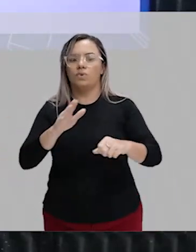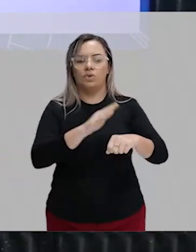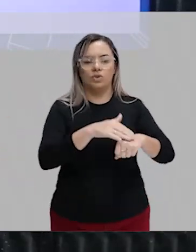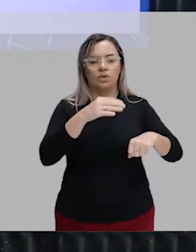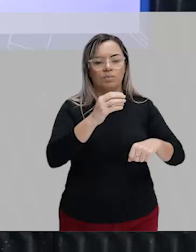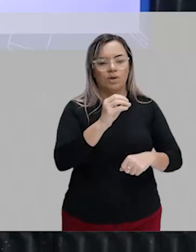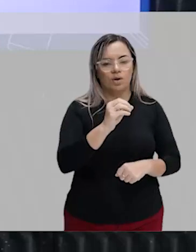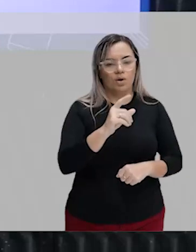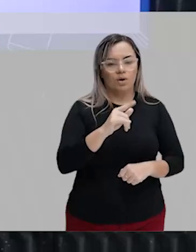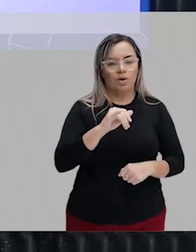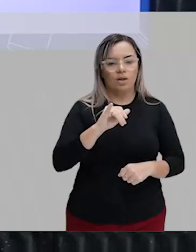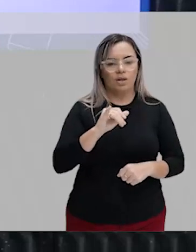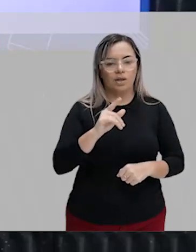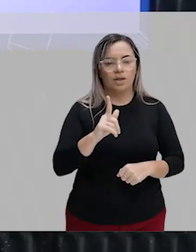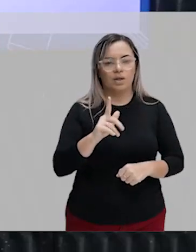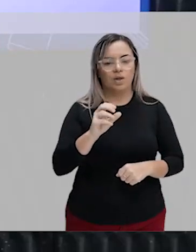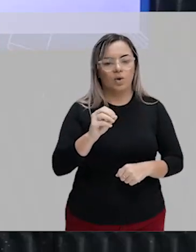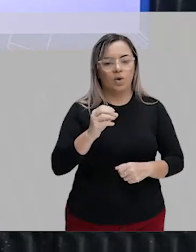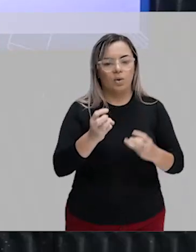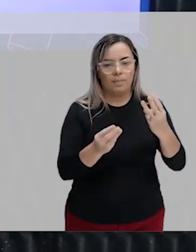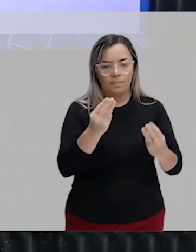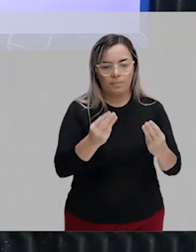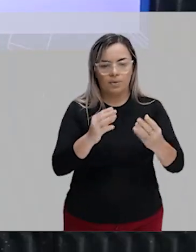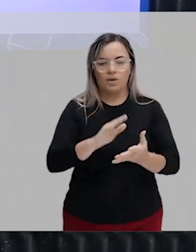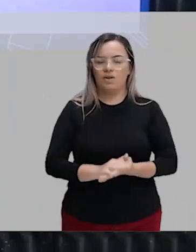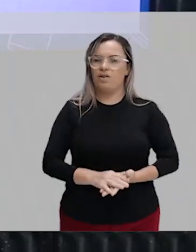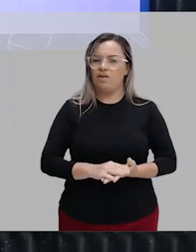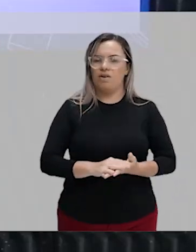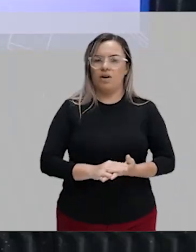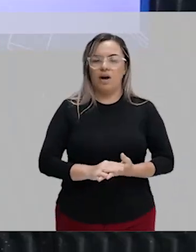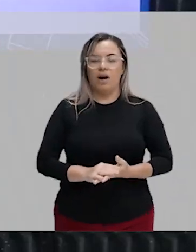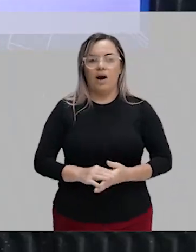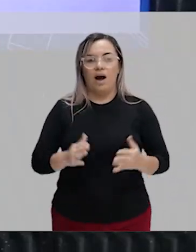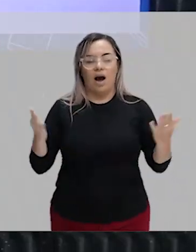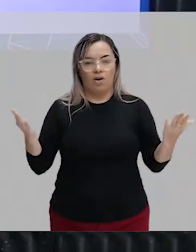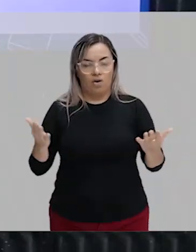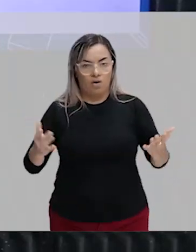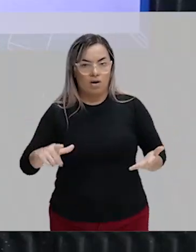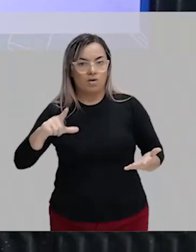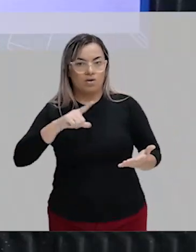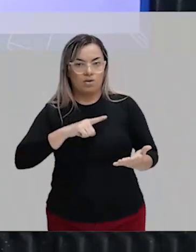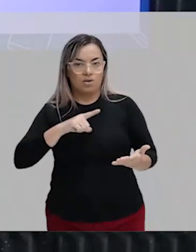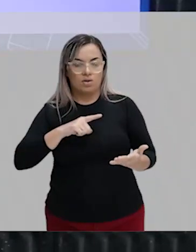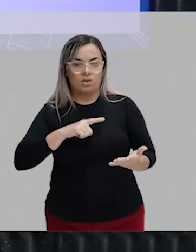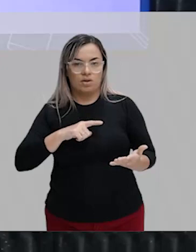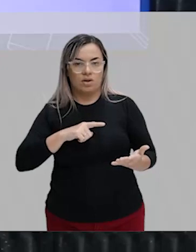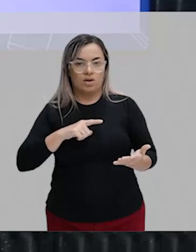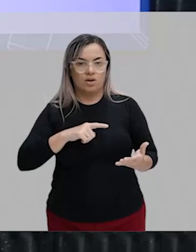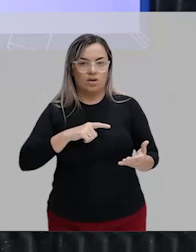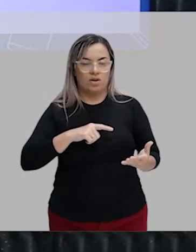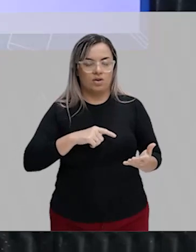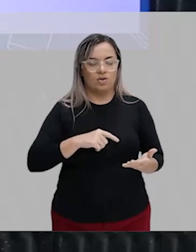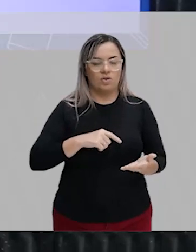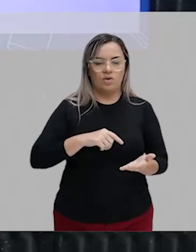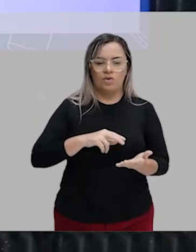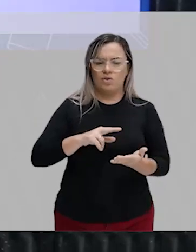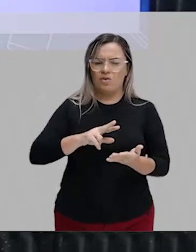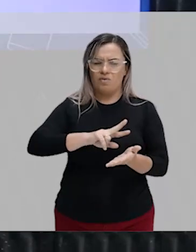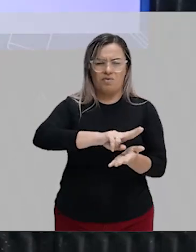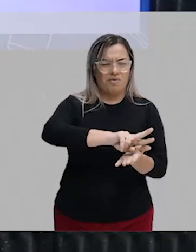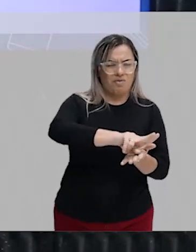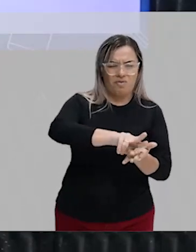oligopeptídeo. Quando eu tenho muitos aminoácidos ligados entre si, eu tenho um